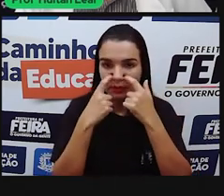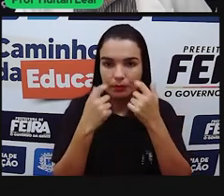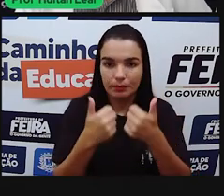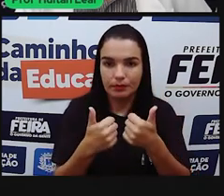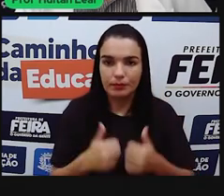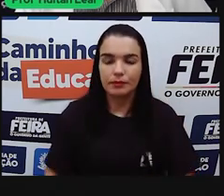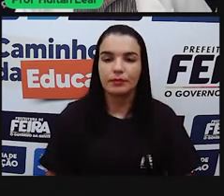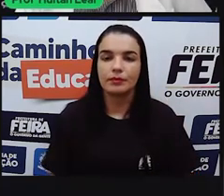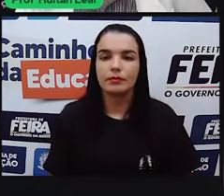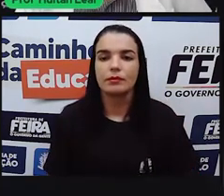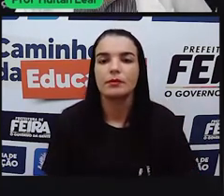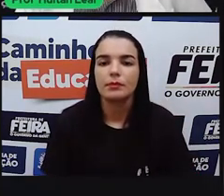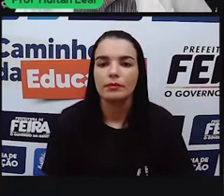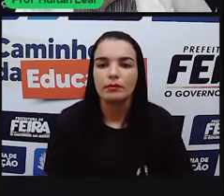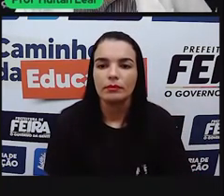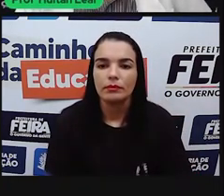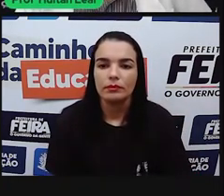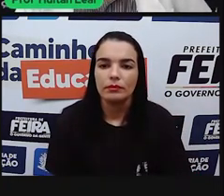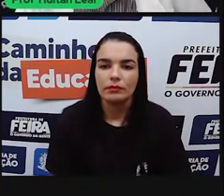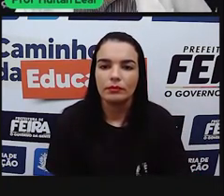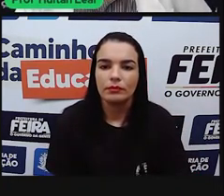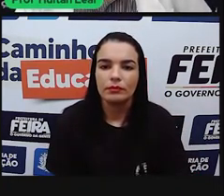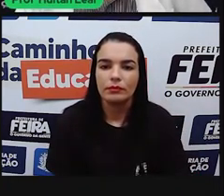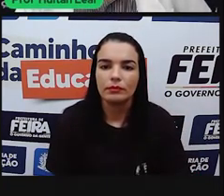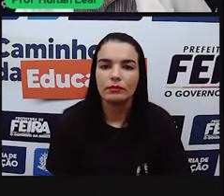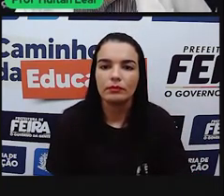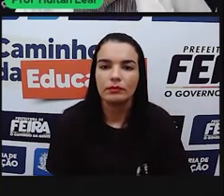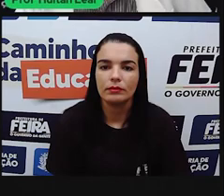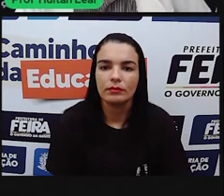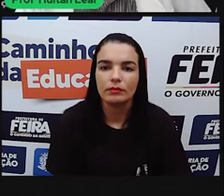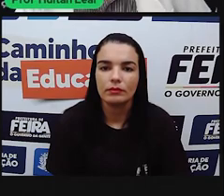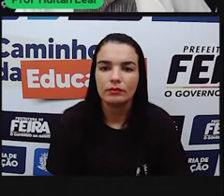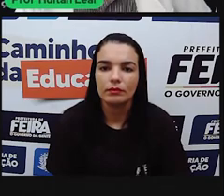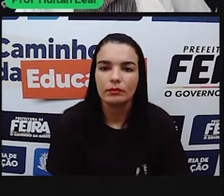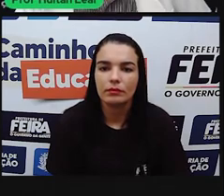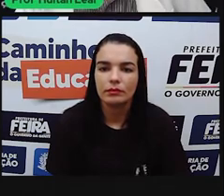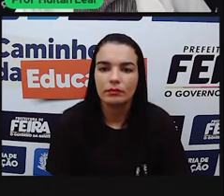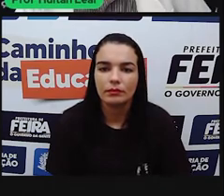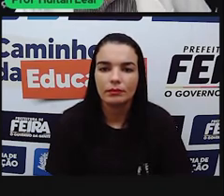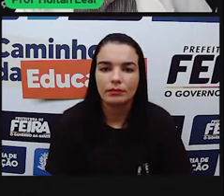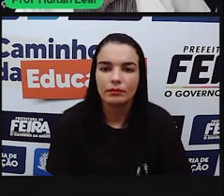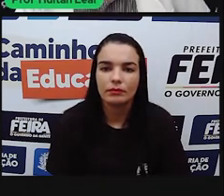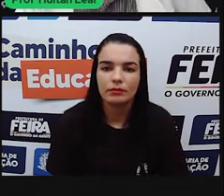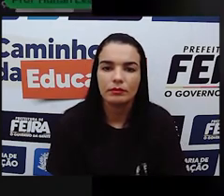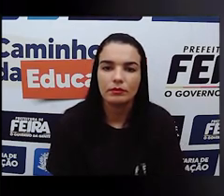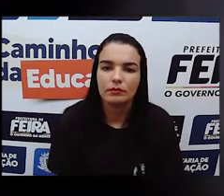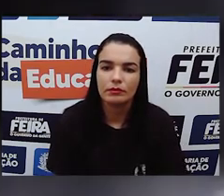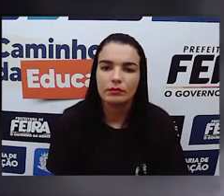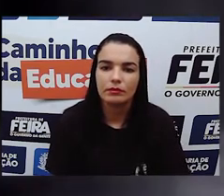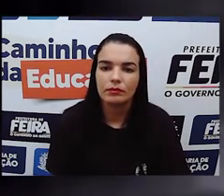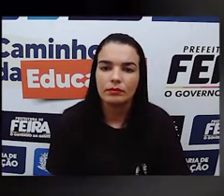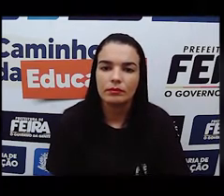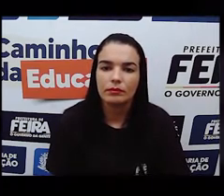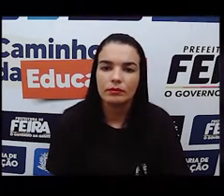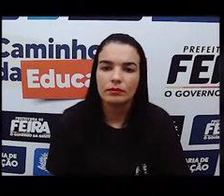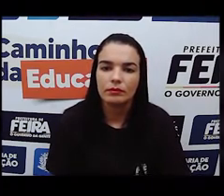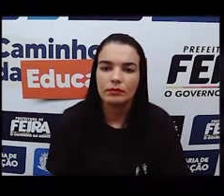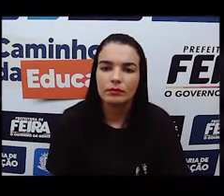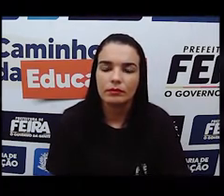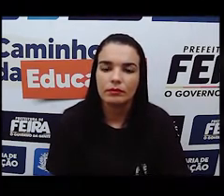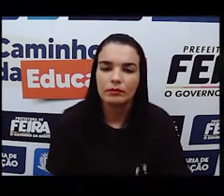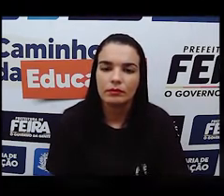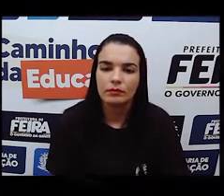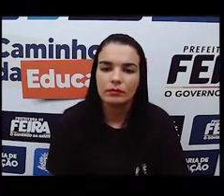O destino deve estar nos olhando com aquela cara de quem diz: